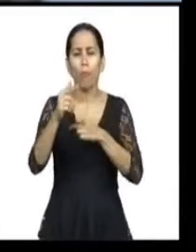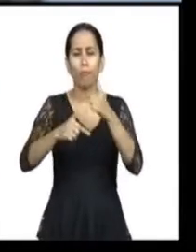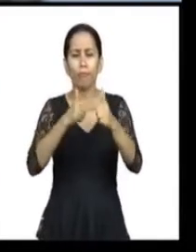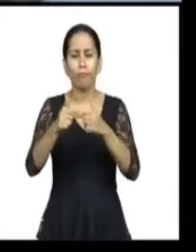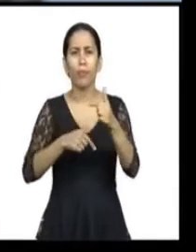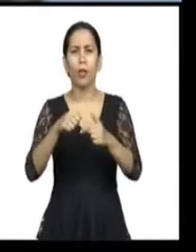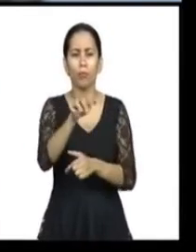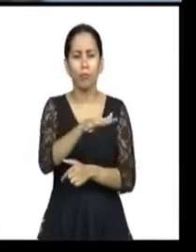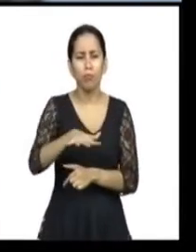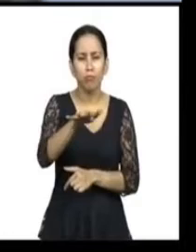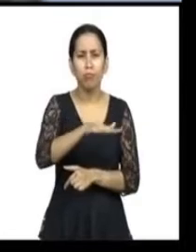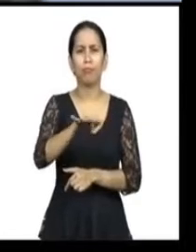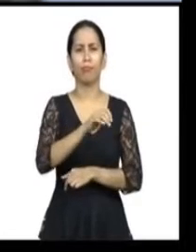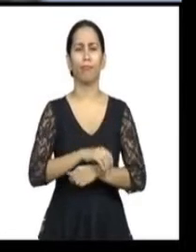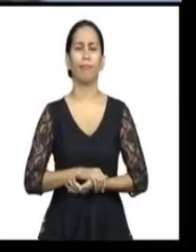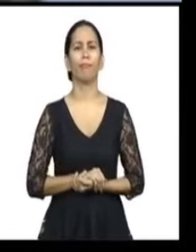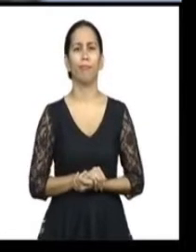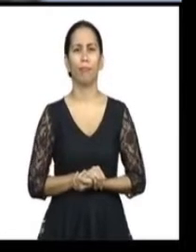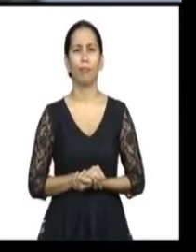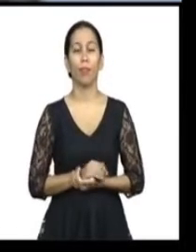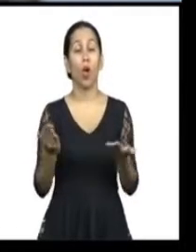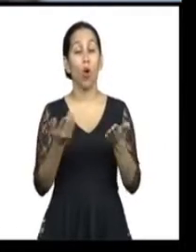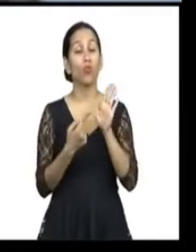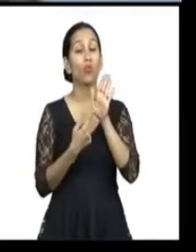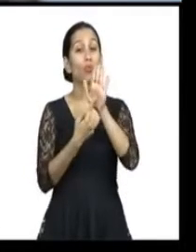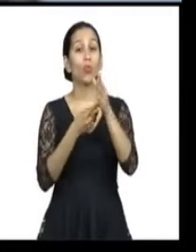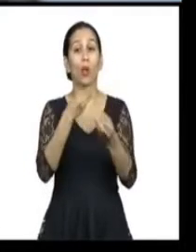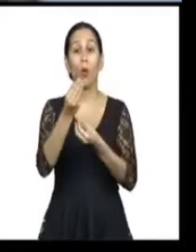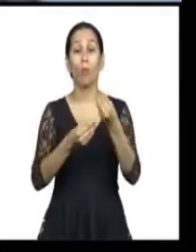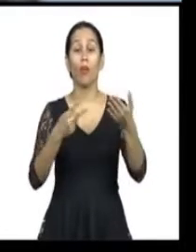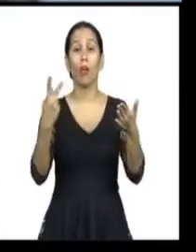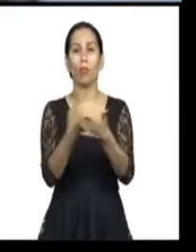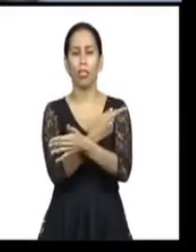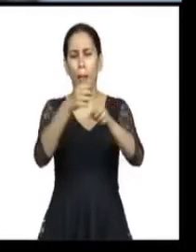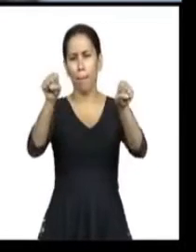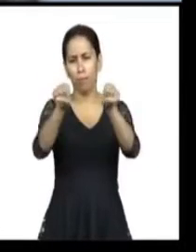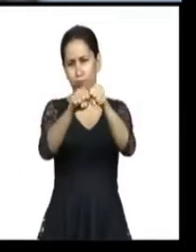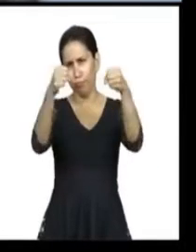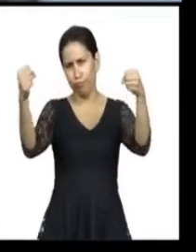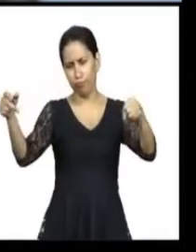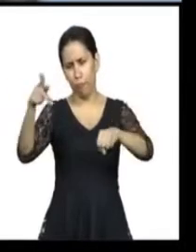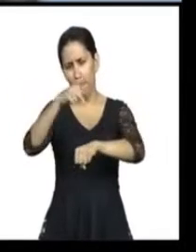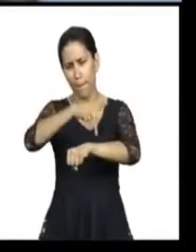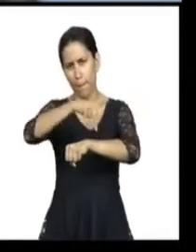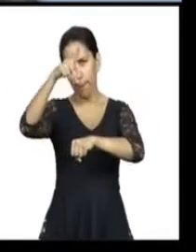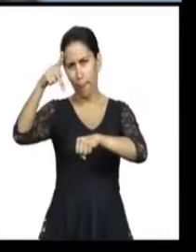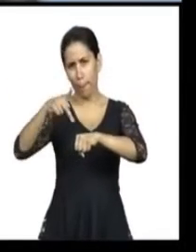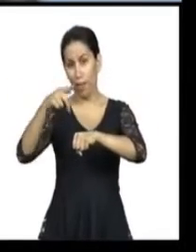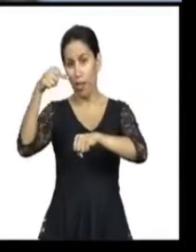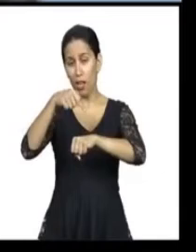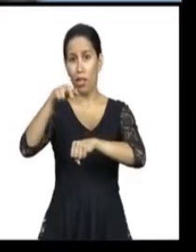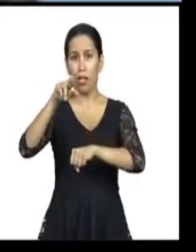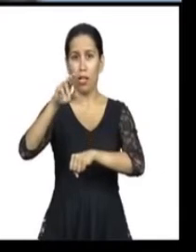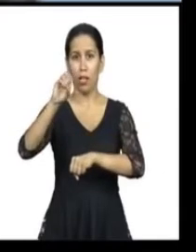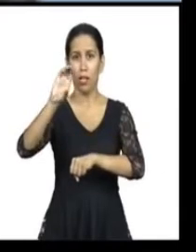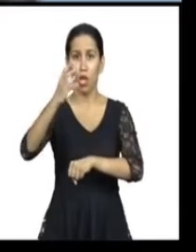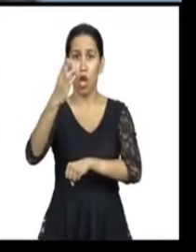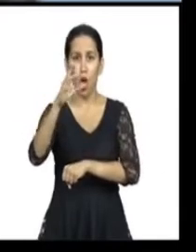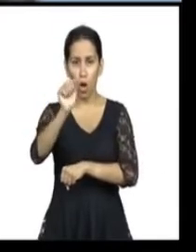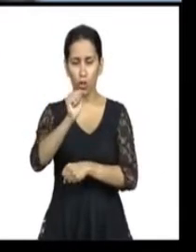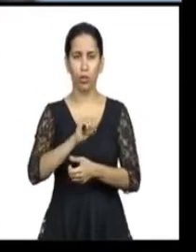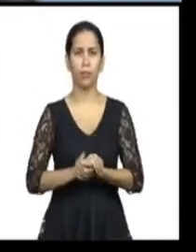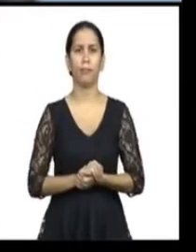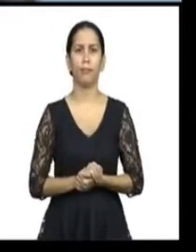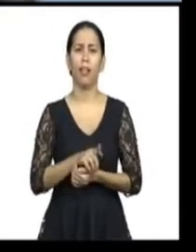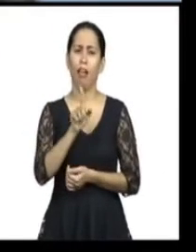etapa da produção. Hoje eu vou te mostrar como é realizado o desmonte de rochas, um trabalho que envolve explosivos, mas que é seguro se